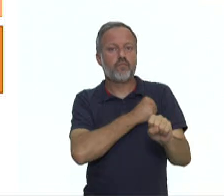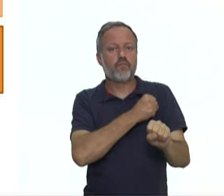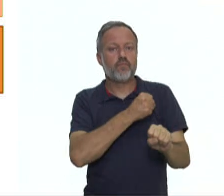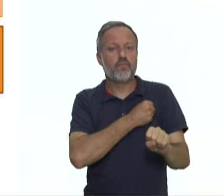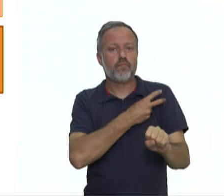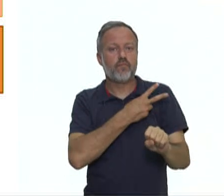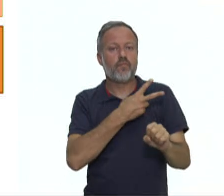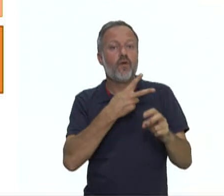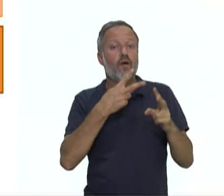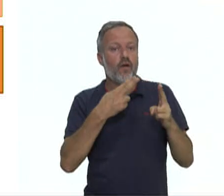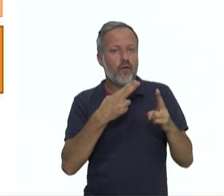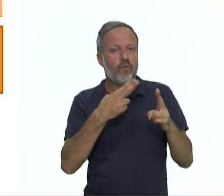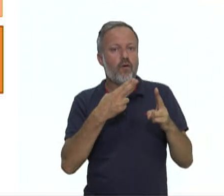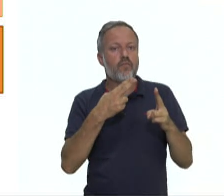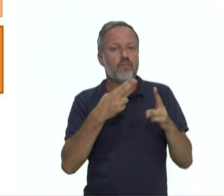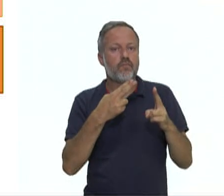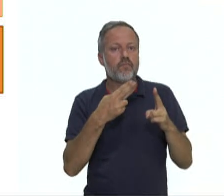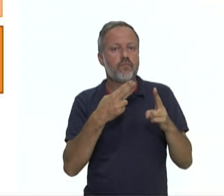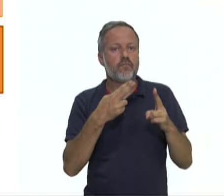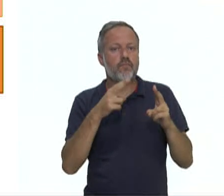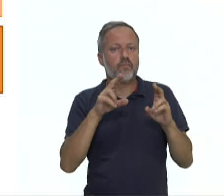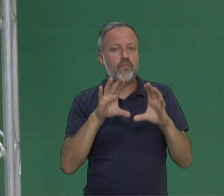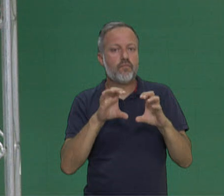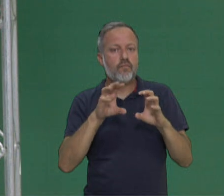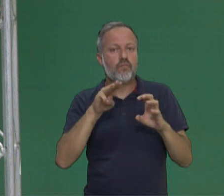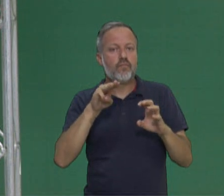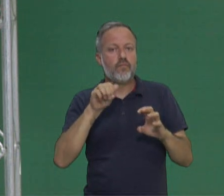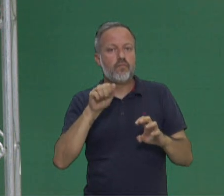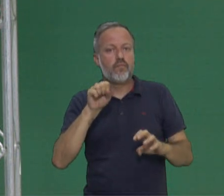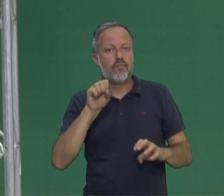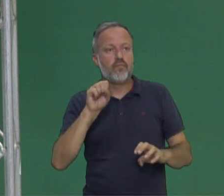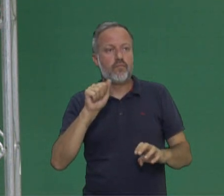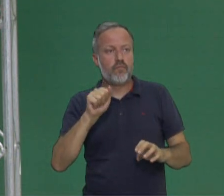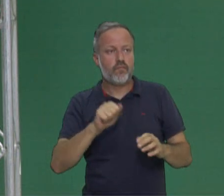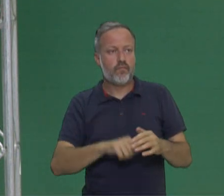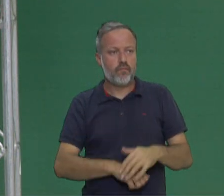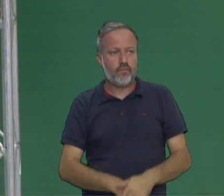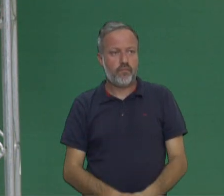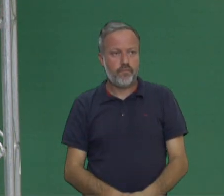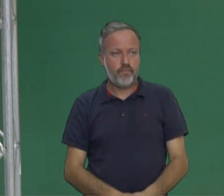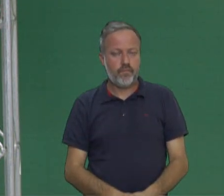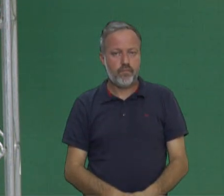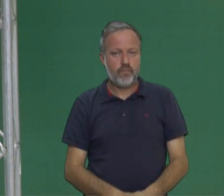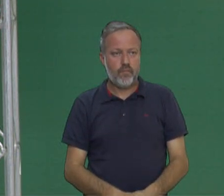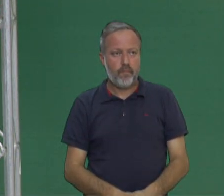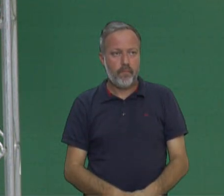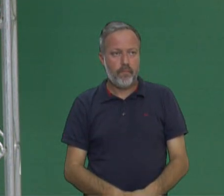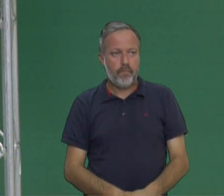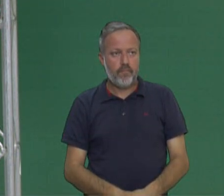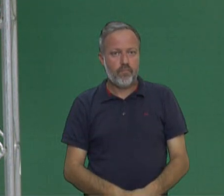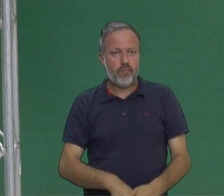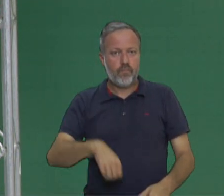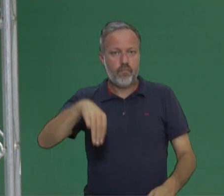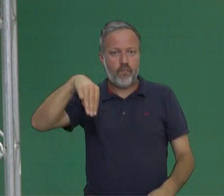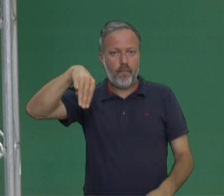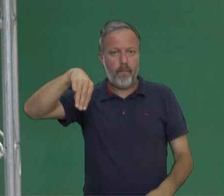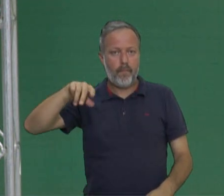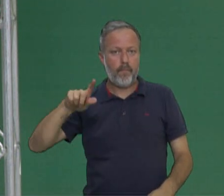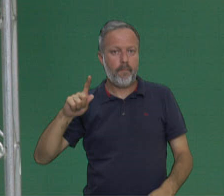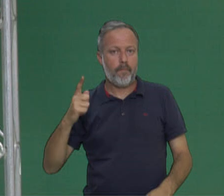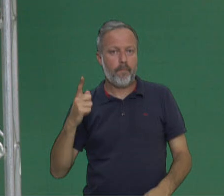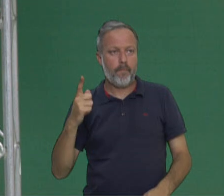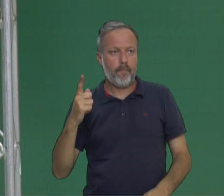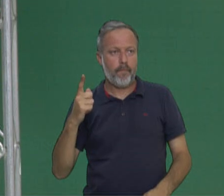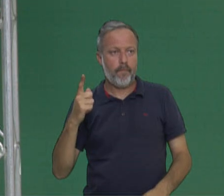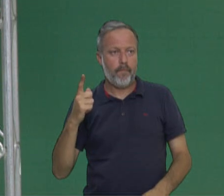diferentes números de nêutrons e de prótons. Então agora é igual a massa. Exemplo, magnésio e silício. Claro, com